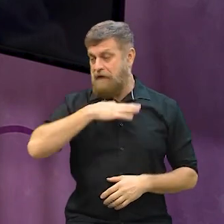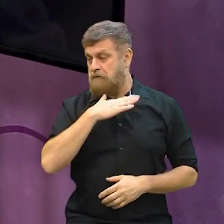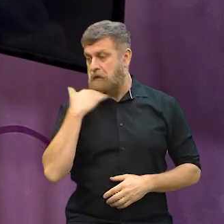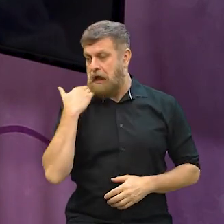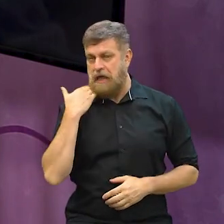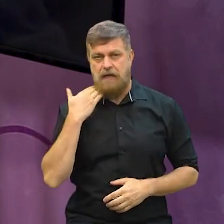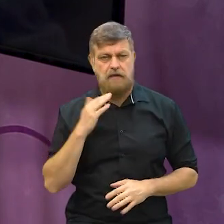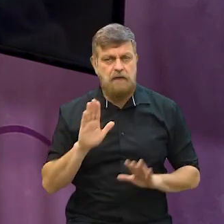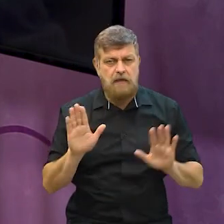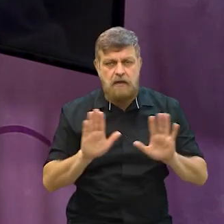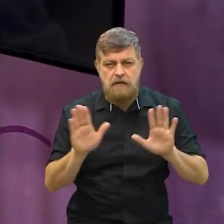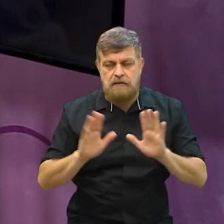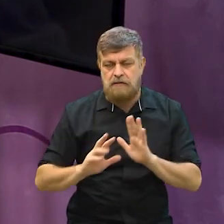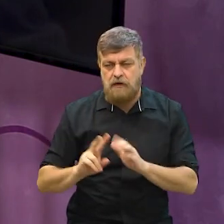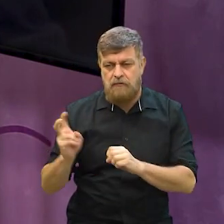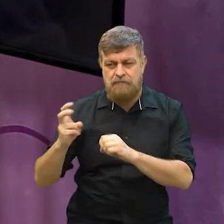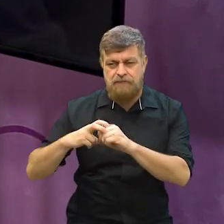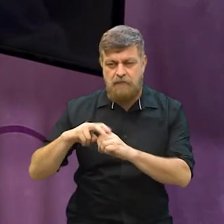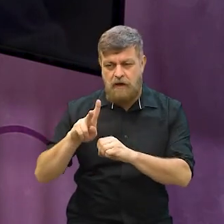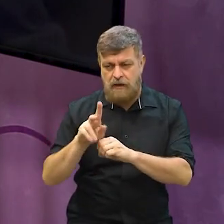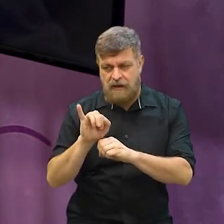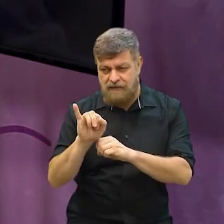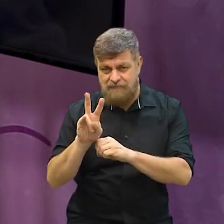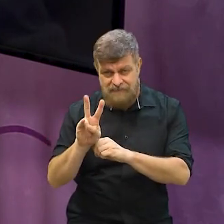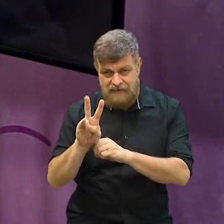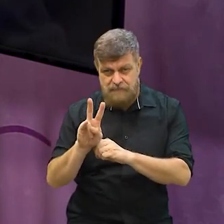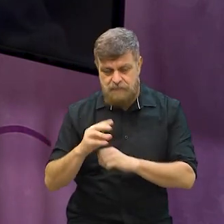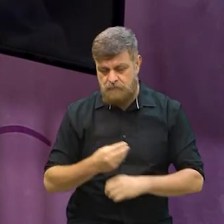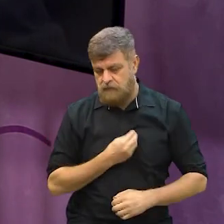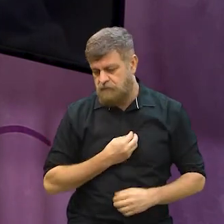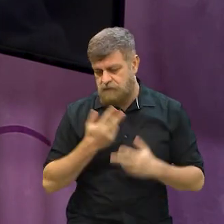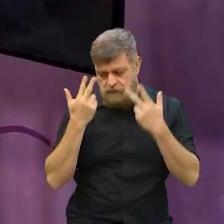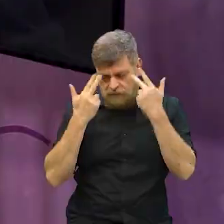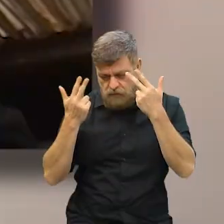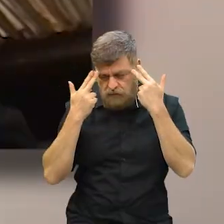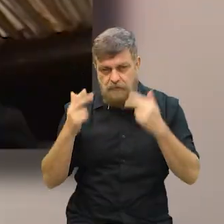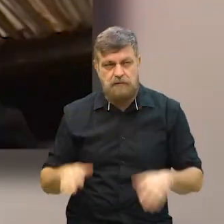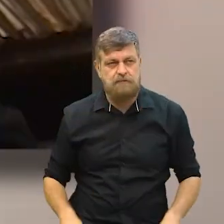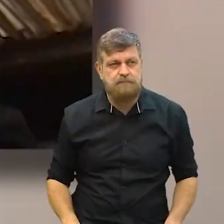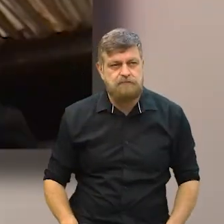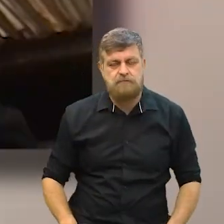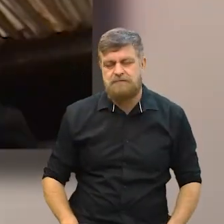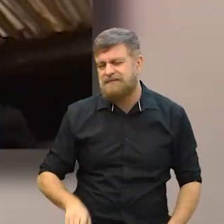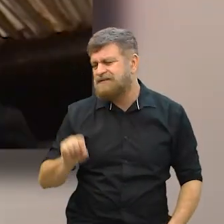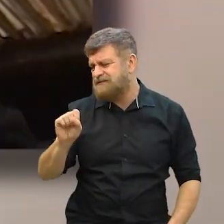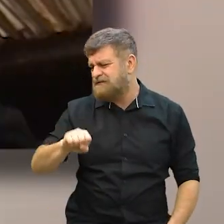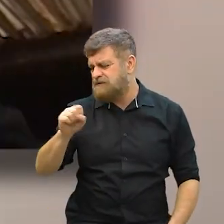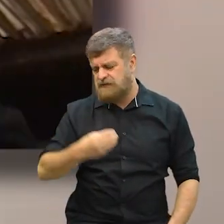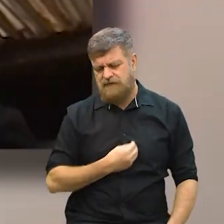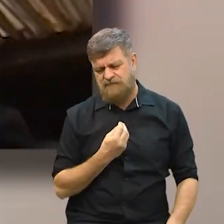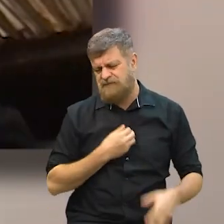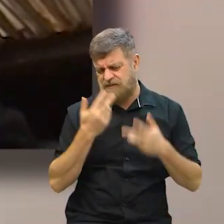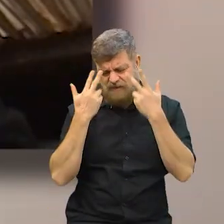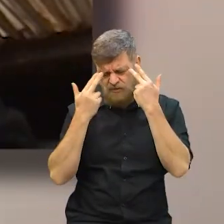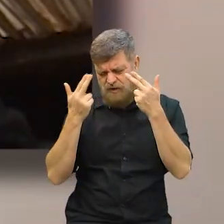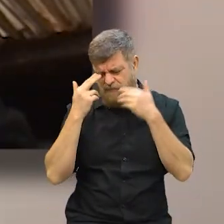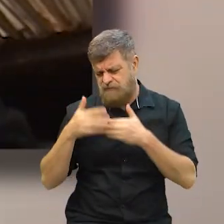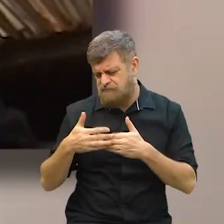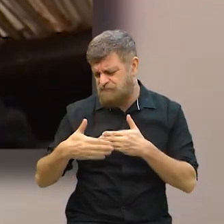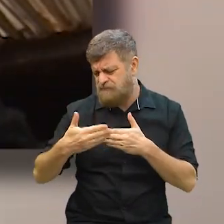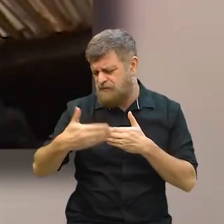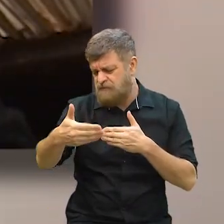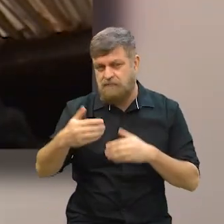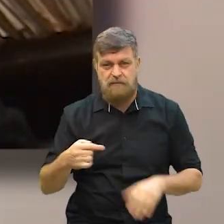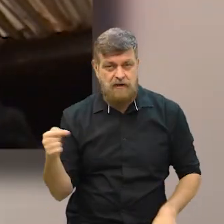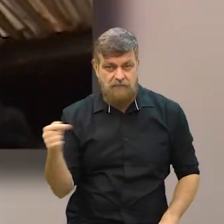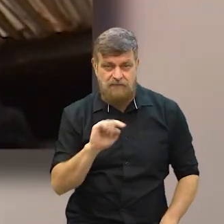AIDS vai morrer, tá com HIV, vai morrer. Não, pode ter uma vida normal. vai ser vida normal.